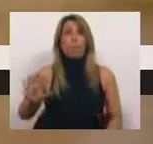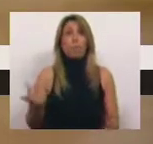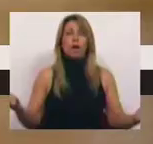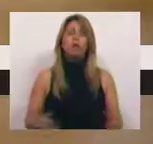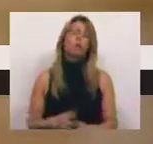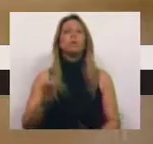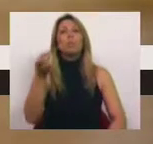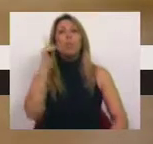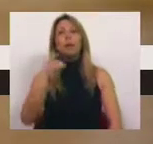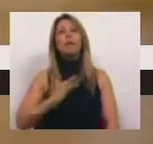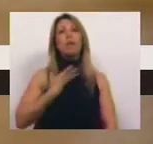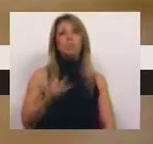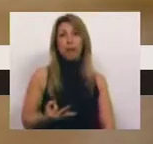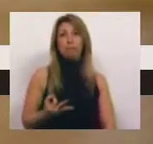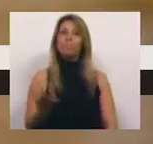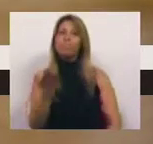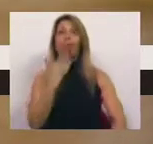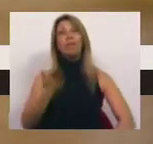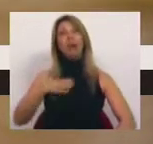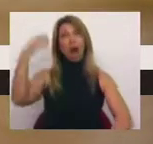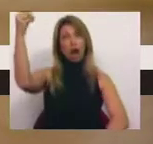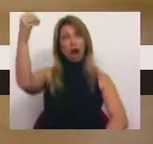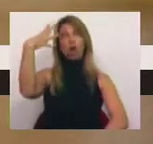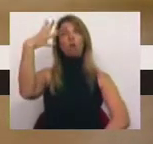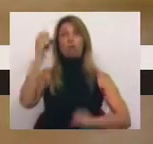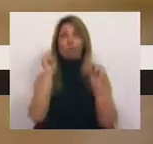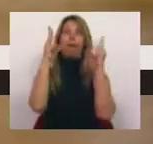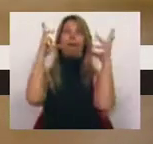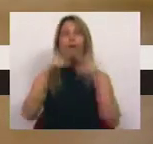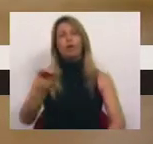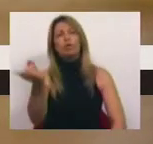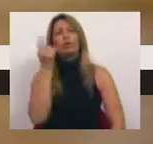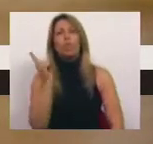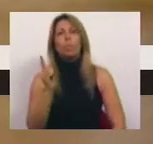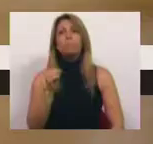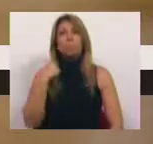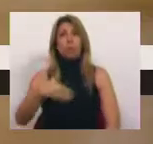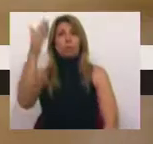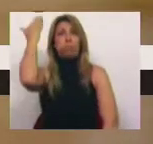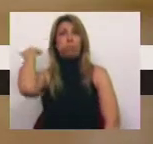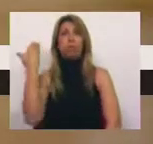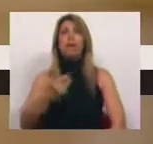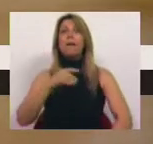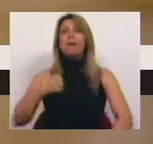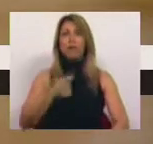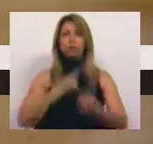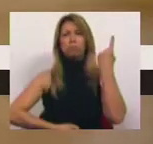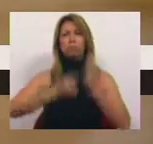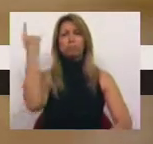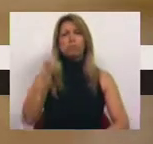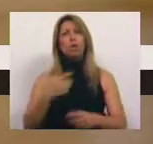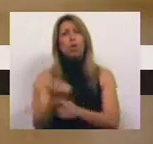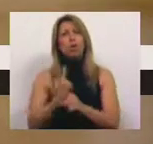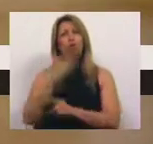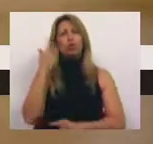EDP que nos trouxe a luz. Há muito que os verdes denunciam esta flagrante imoralidade fiscal que vai reinando no nosso